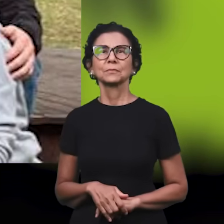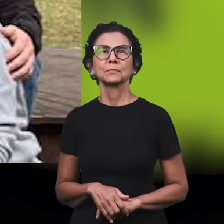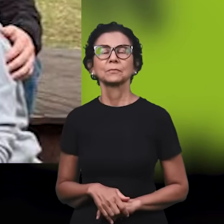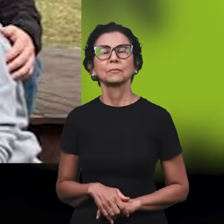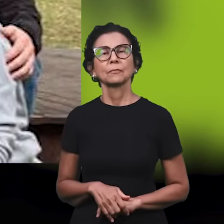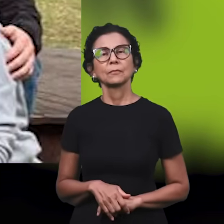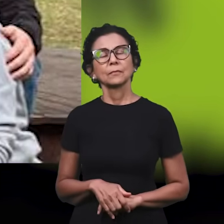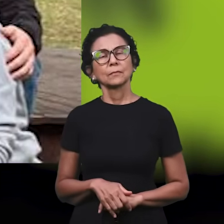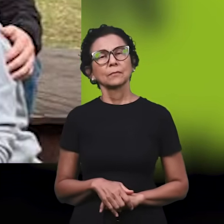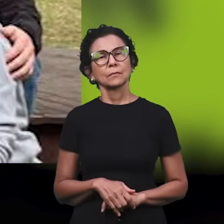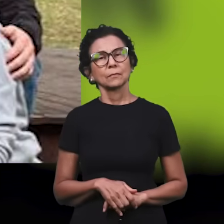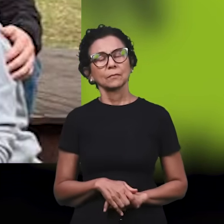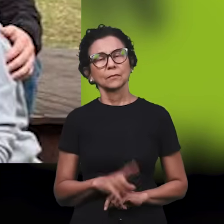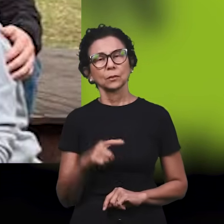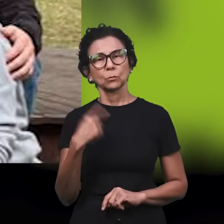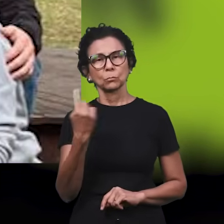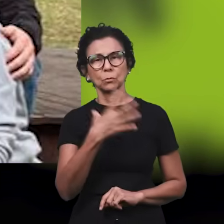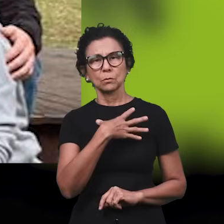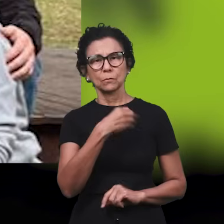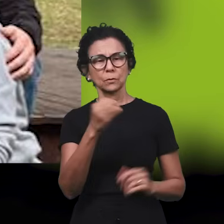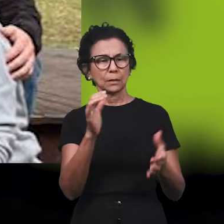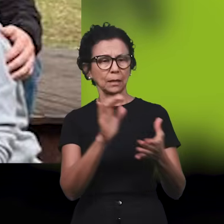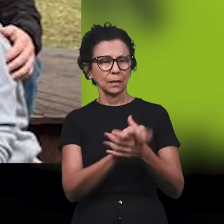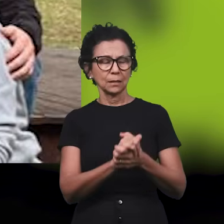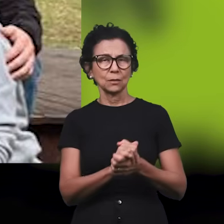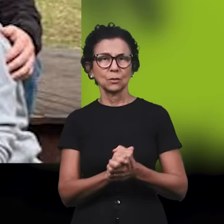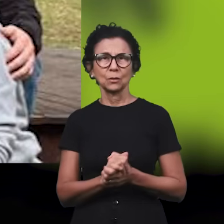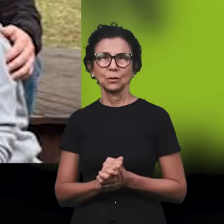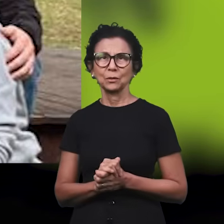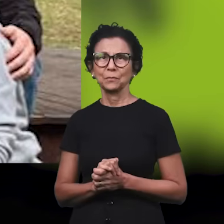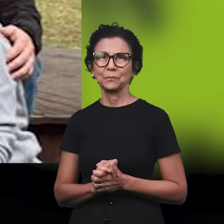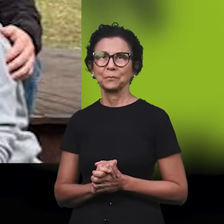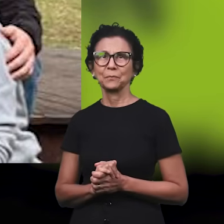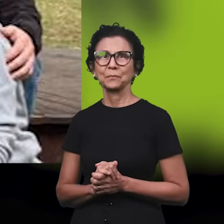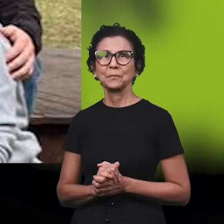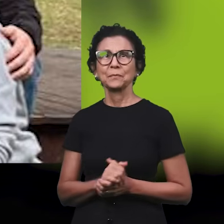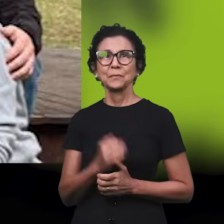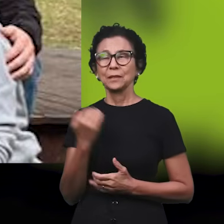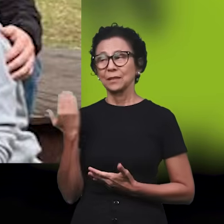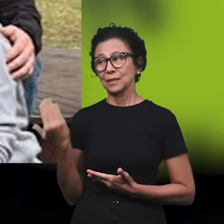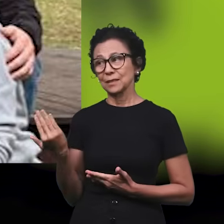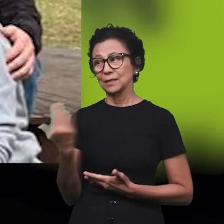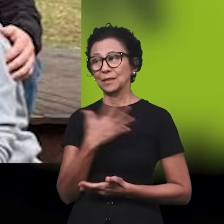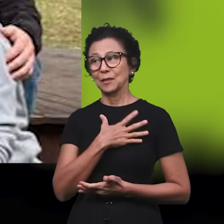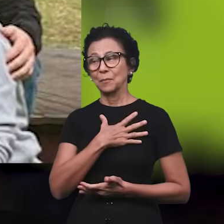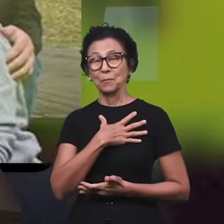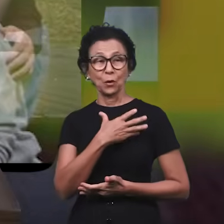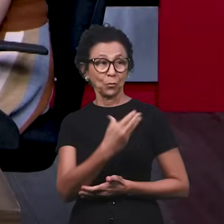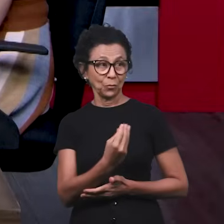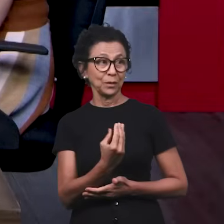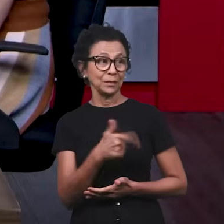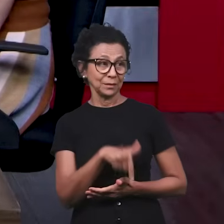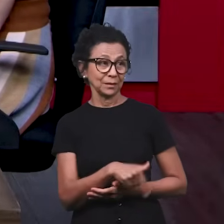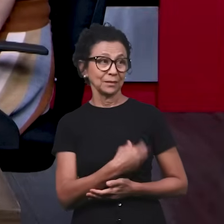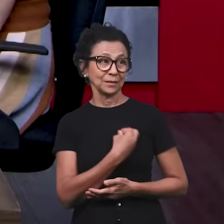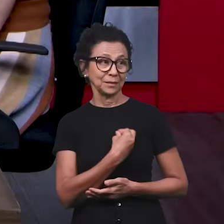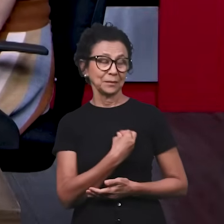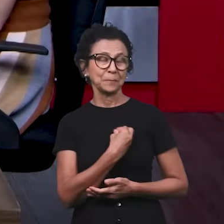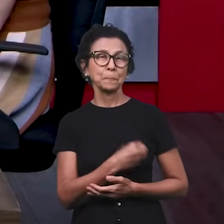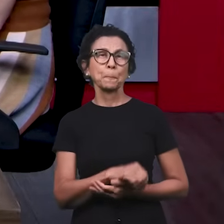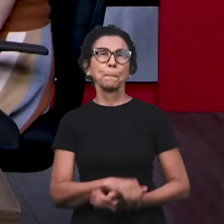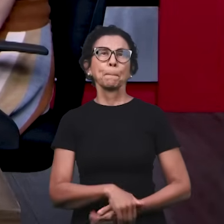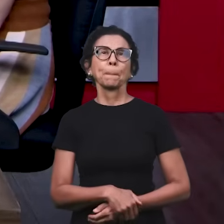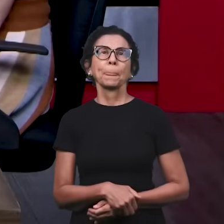E a gente casou e logo veio o filho, né? Que hoje está aqui, né? E ele